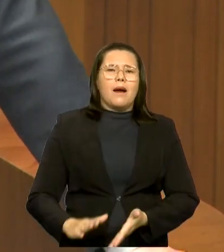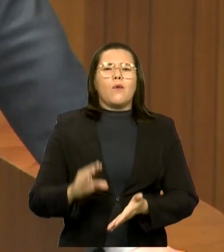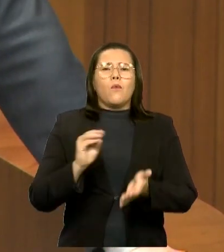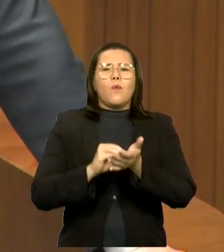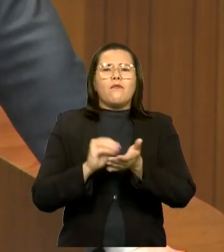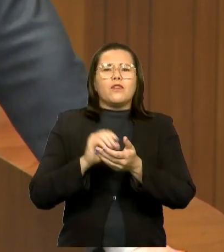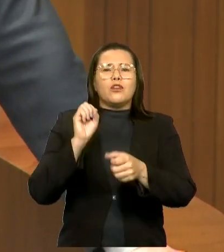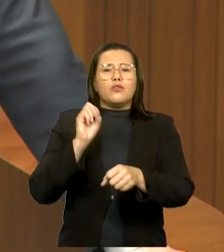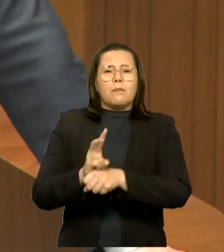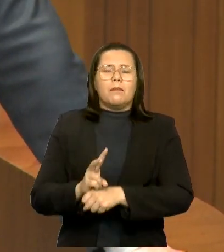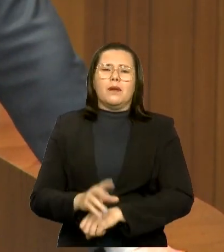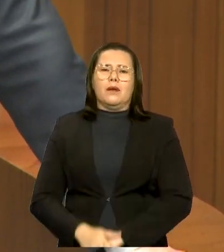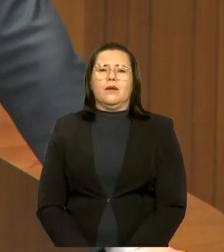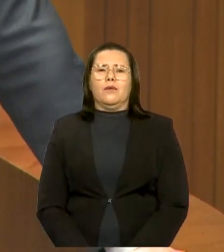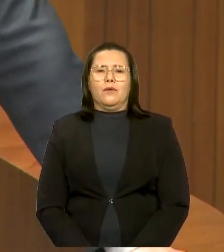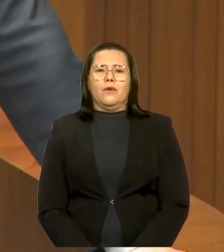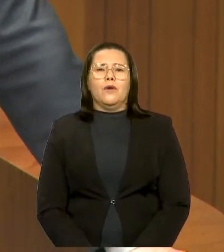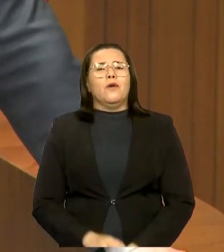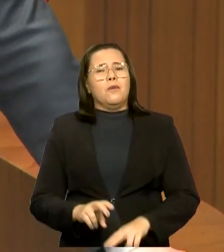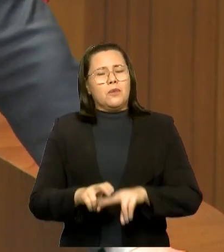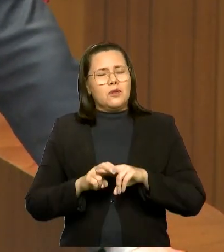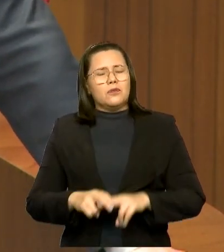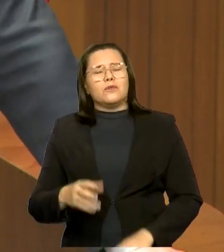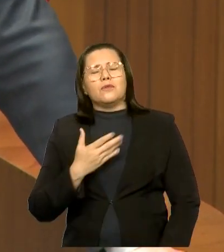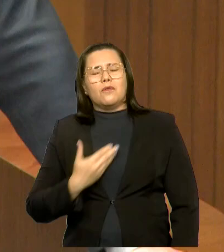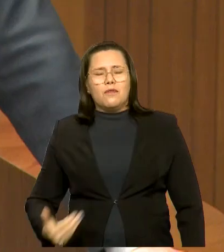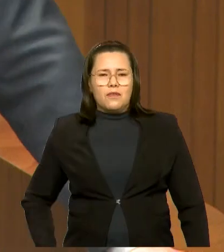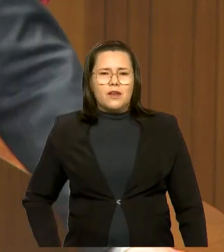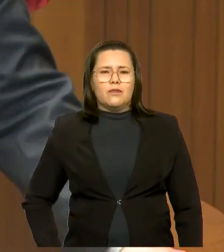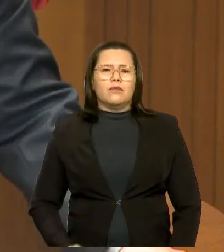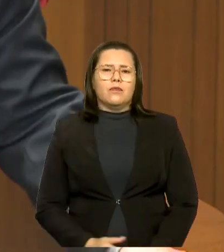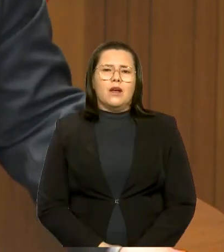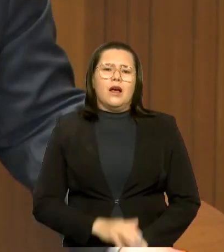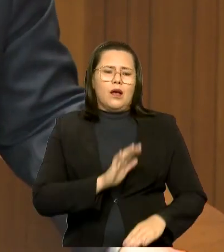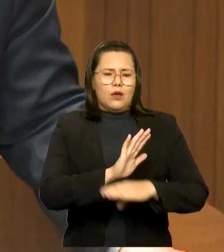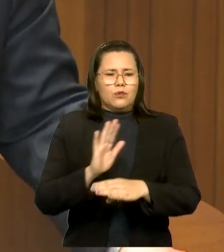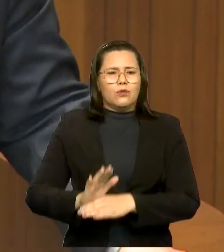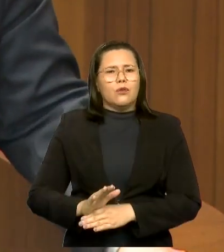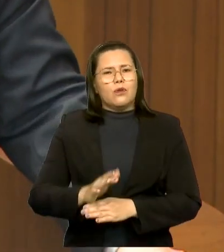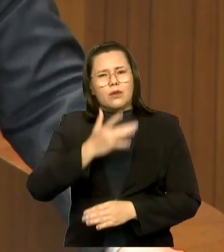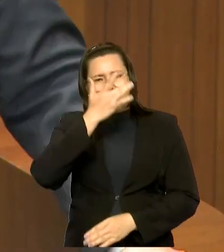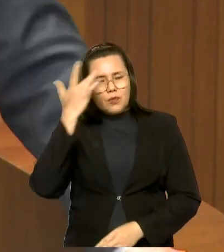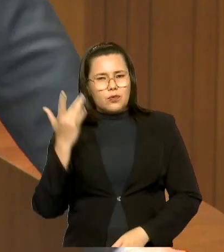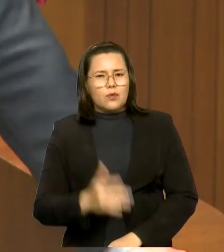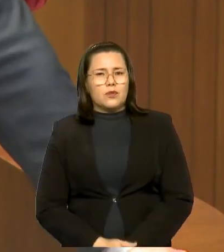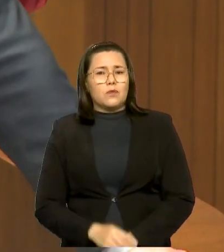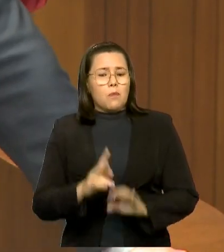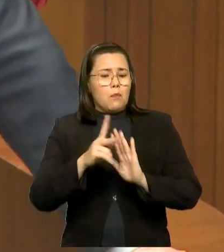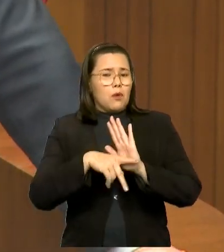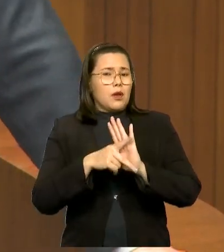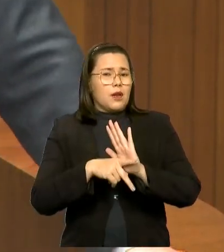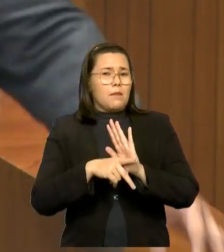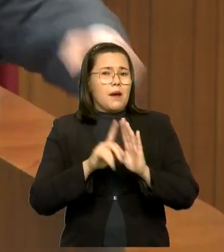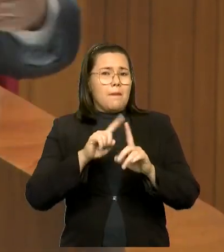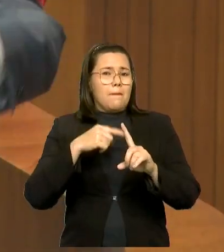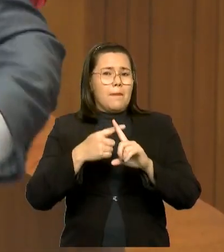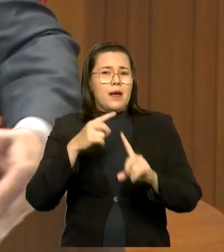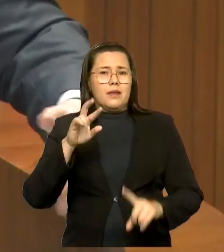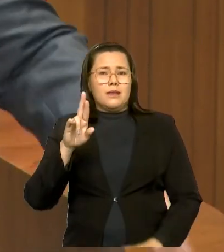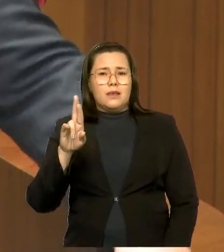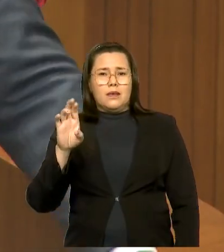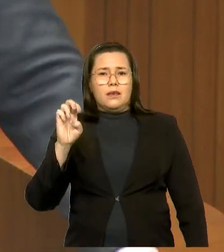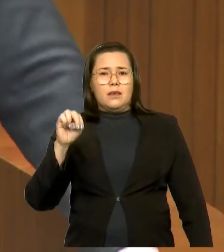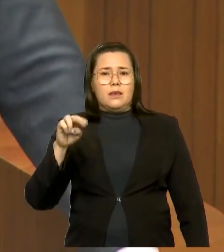Estado entrava com o programa Mais Renda e esse programa se mostrou muito exitoso, como reconheceu o próprio governador Carlos Brandão aqui da tribuna,